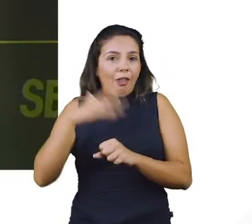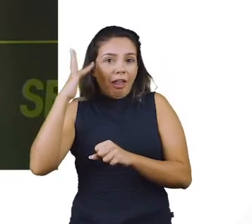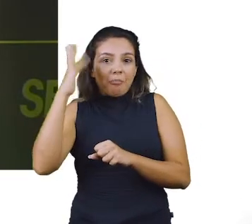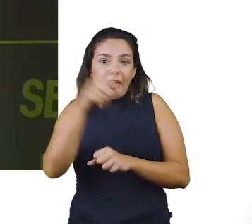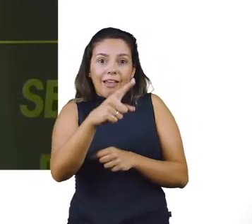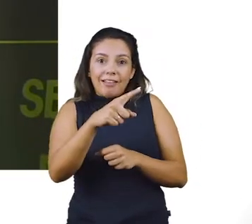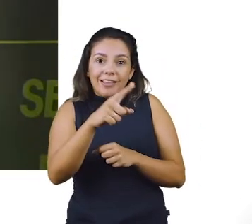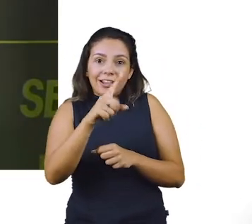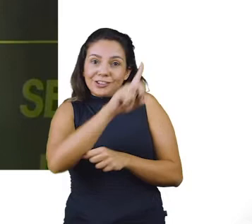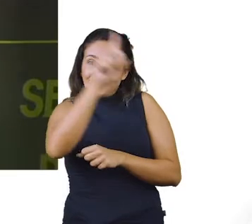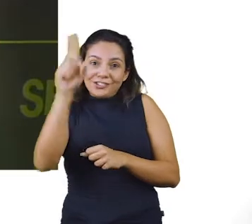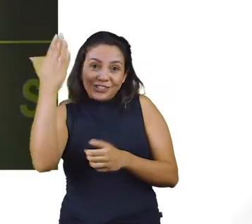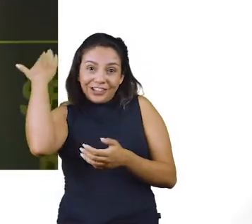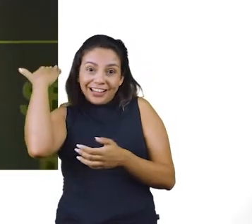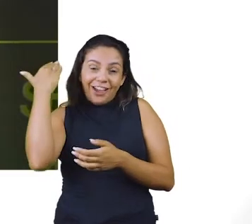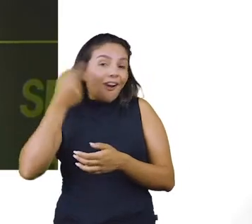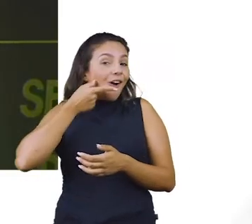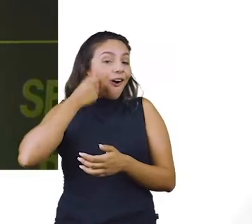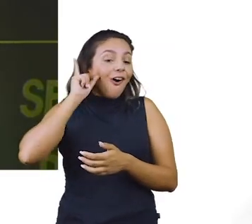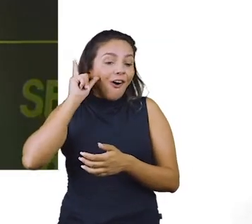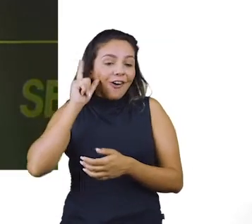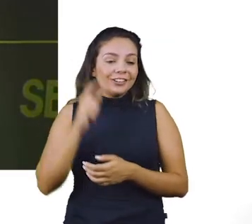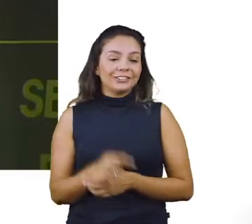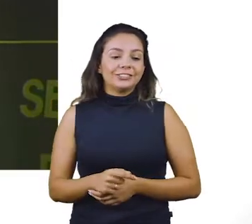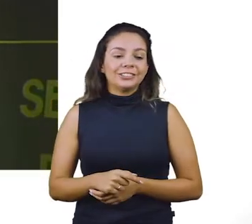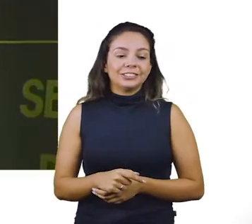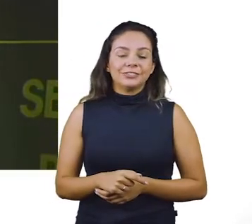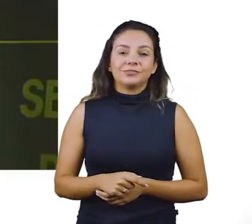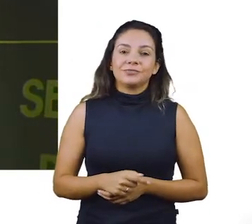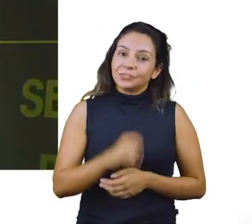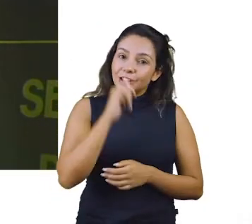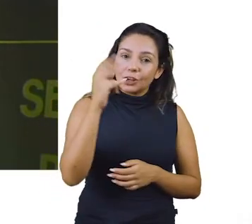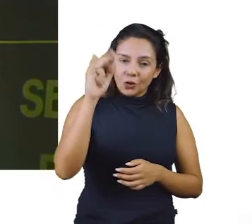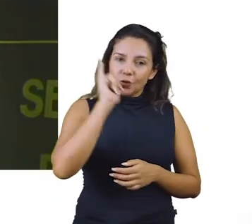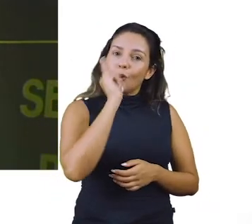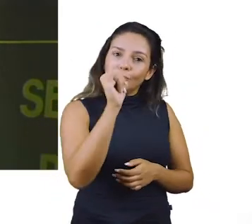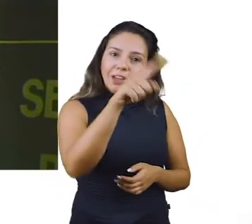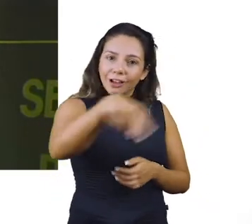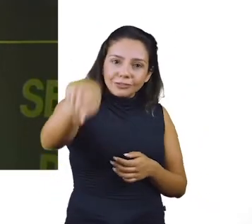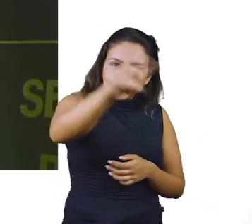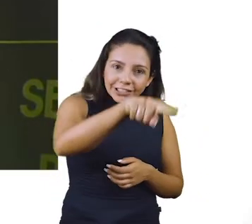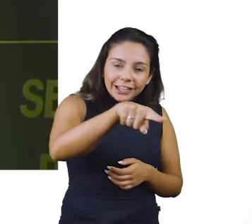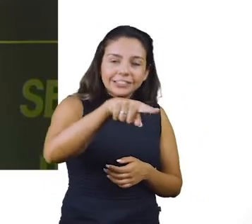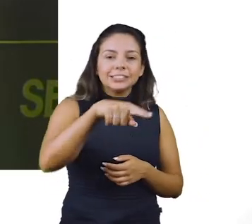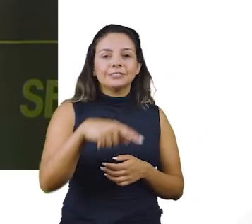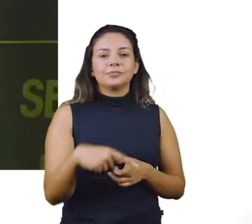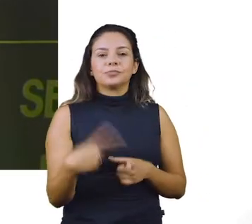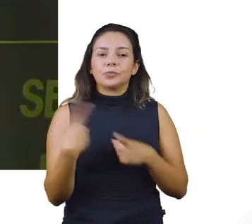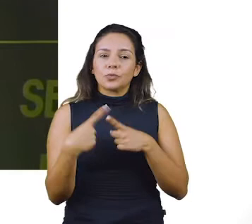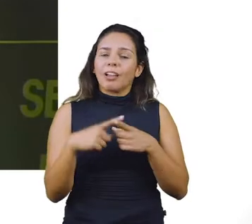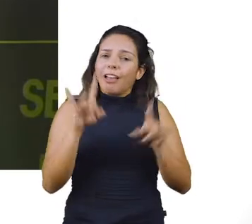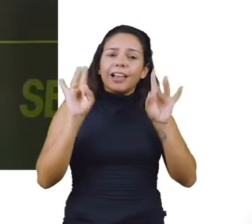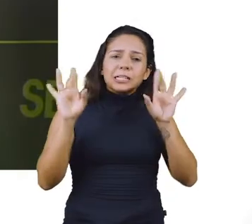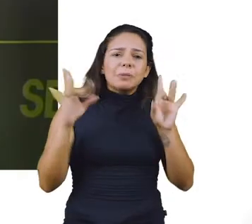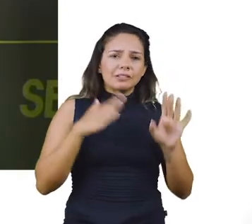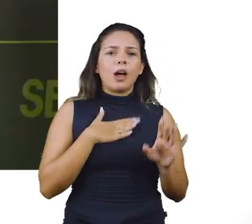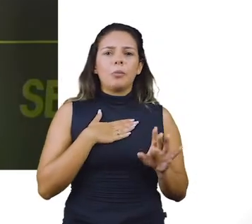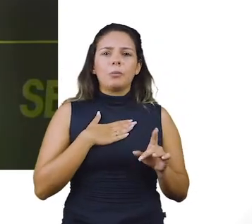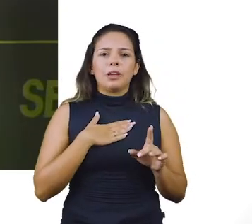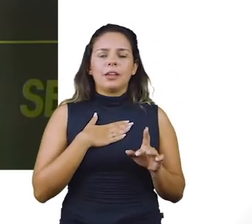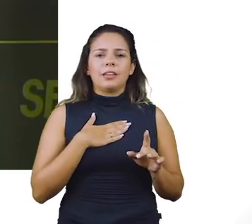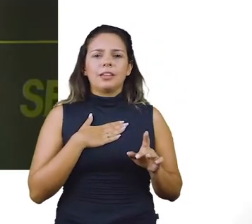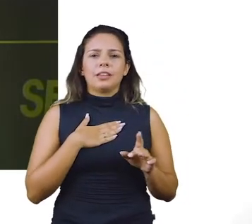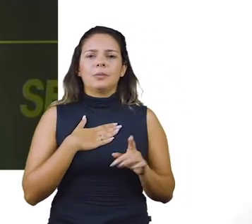data ontem, falei, não, quero comentar isso com os ouvintes, com os amigos aqui do Sempre um Papo, que é um momento especial para mim.